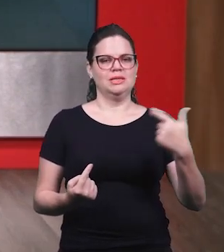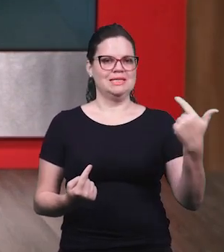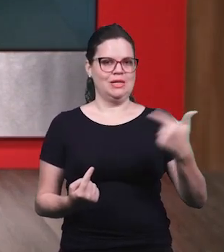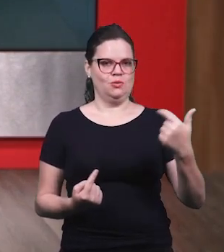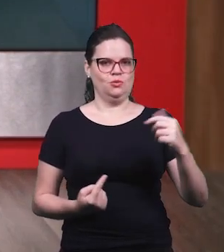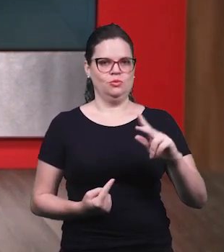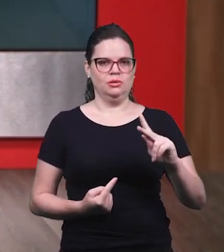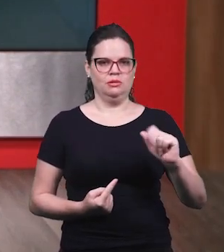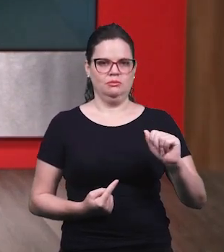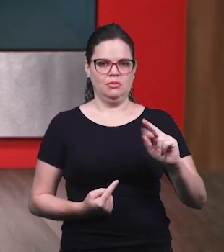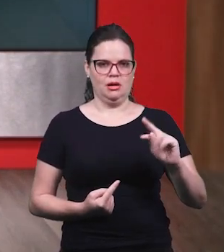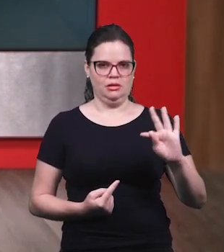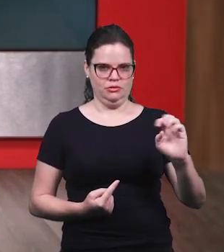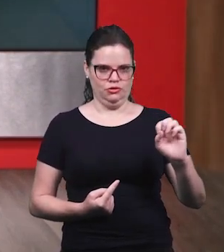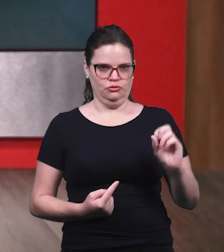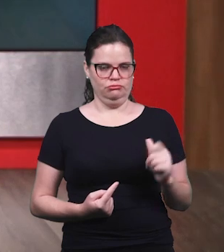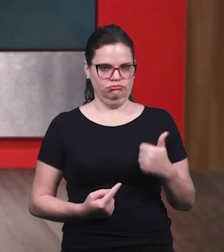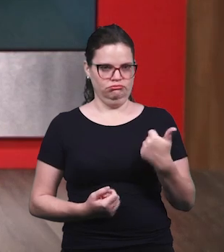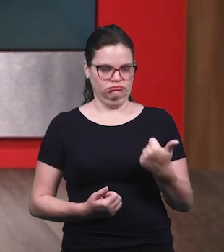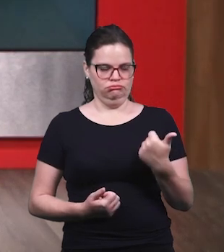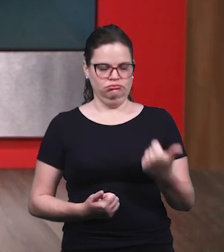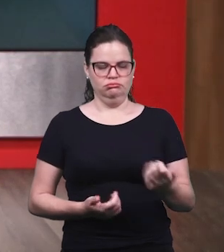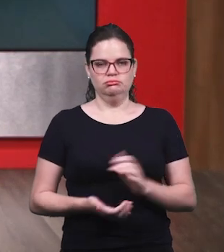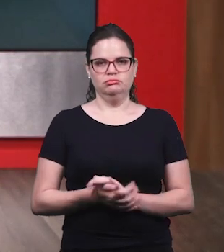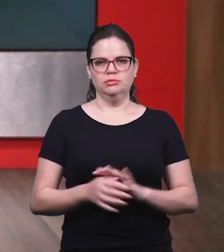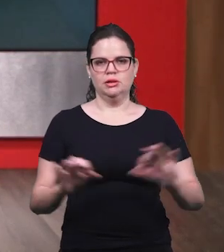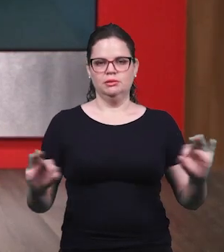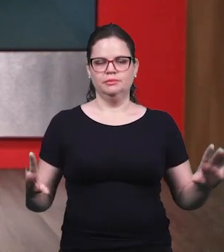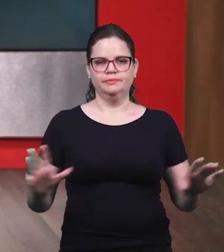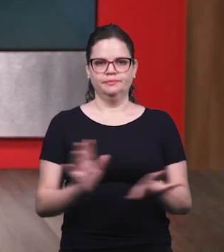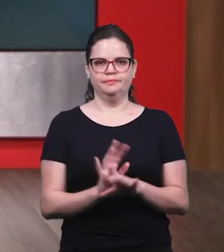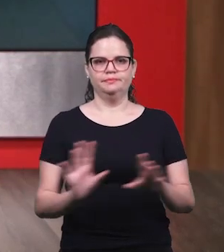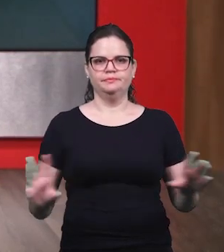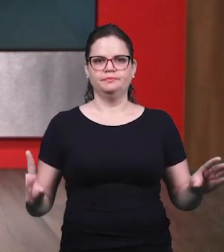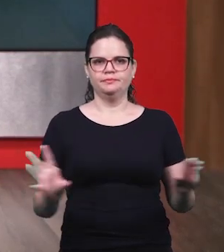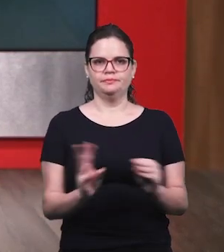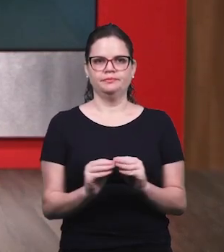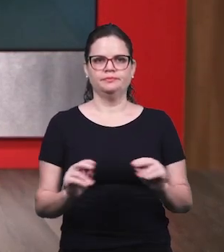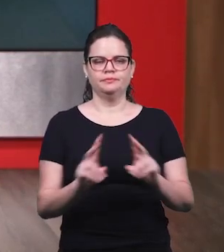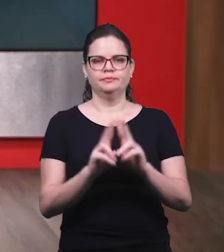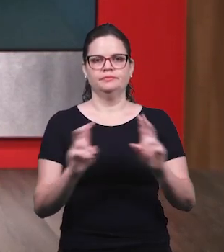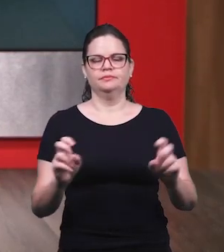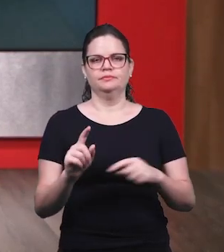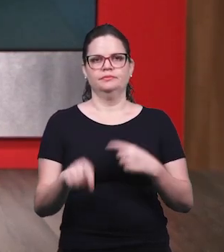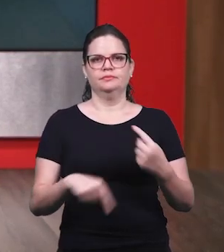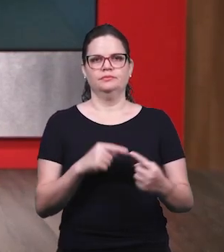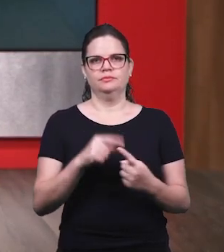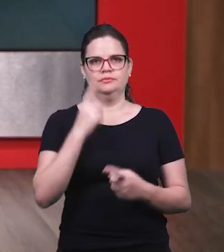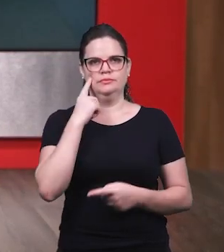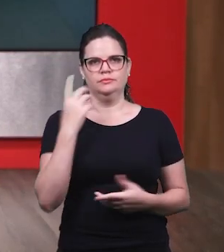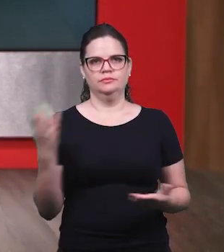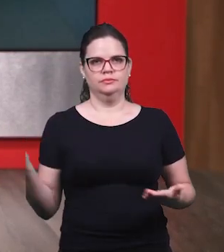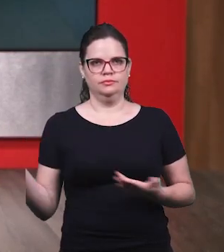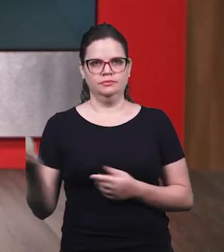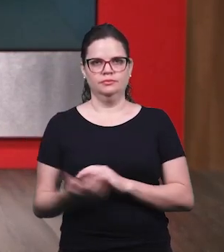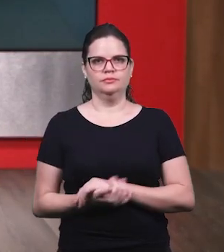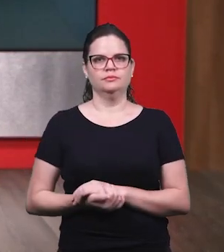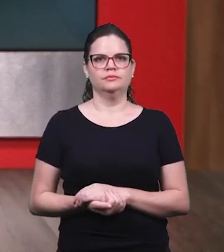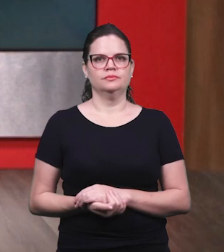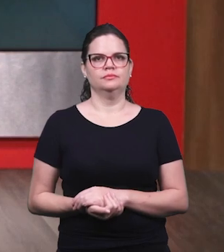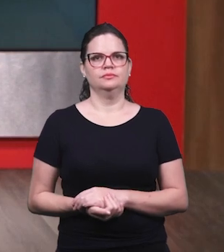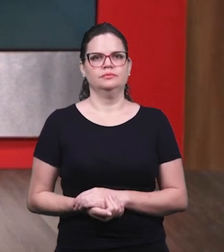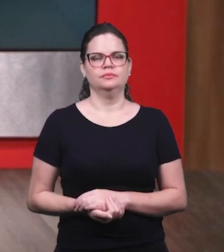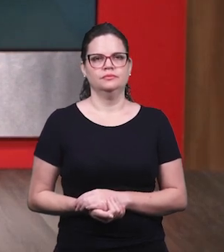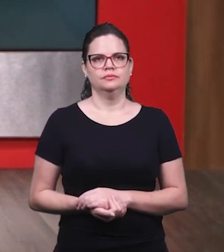episódio, a gente continua para concluir todos esses objetivos aí.